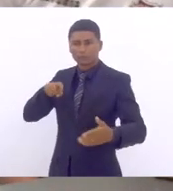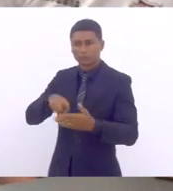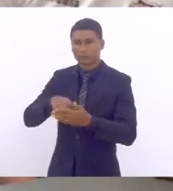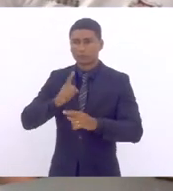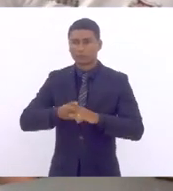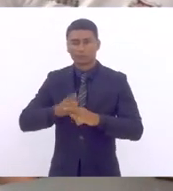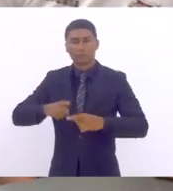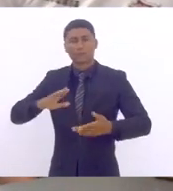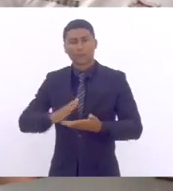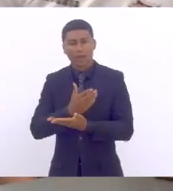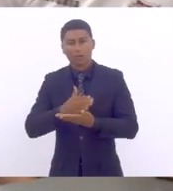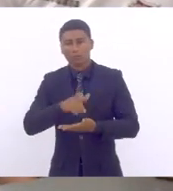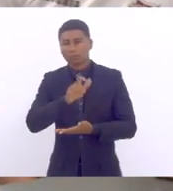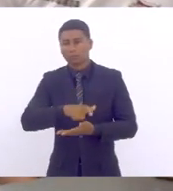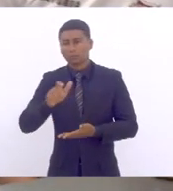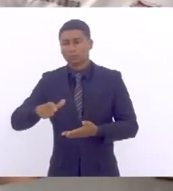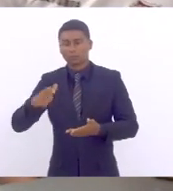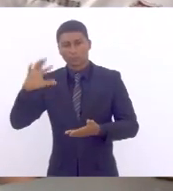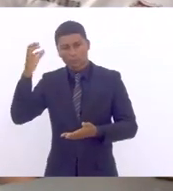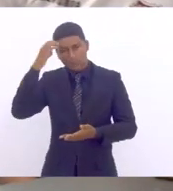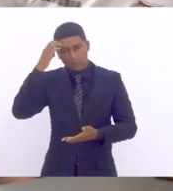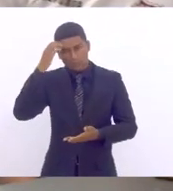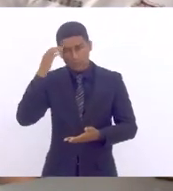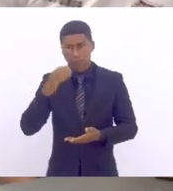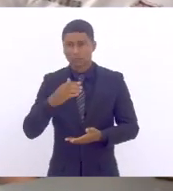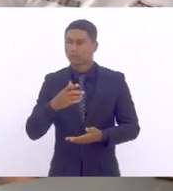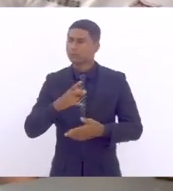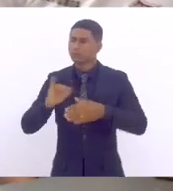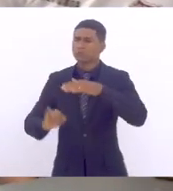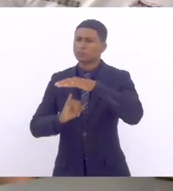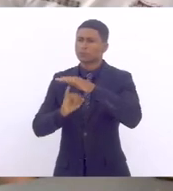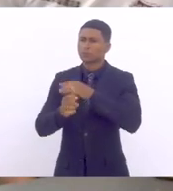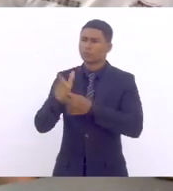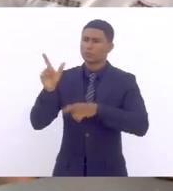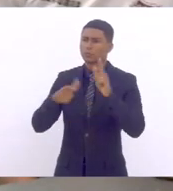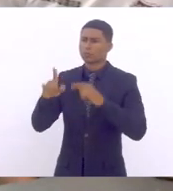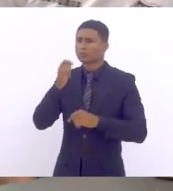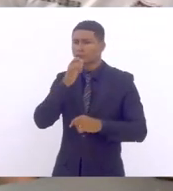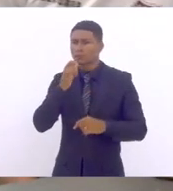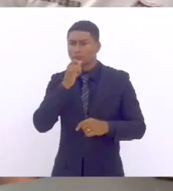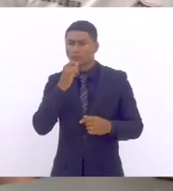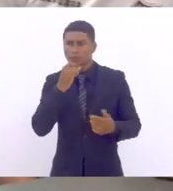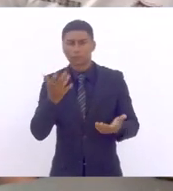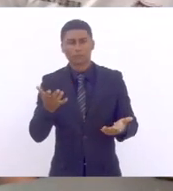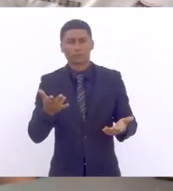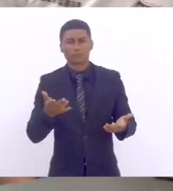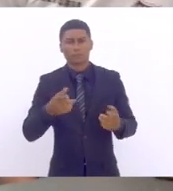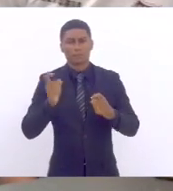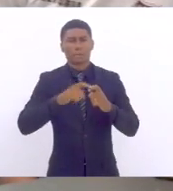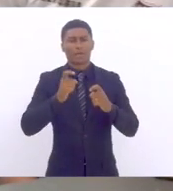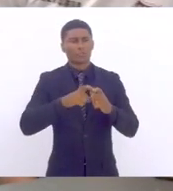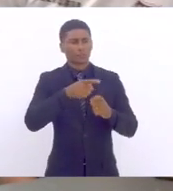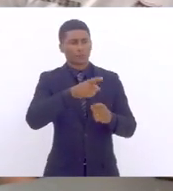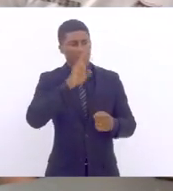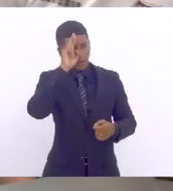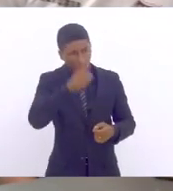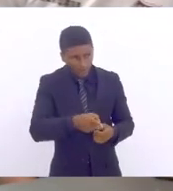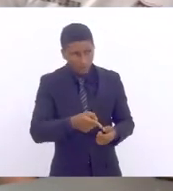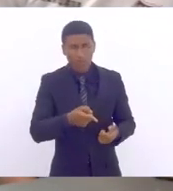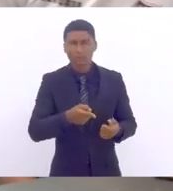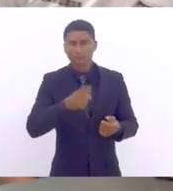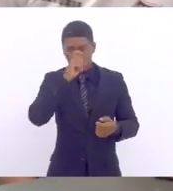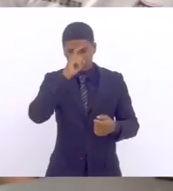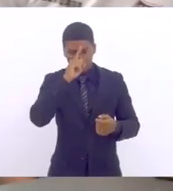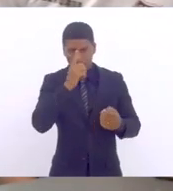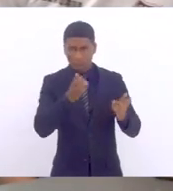alguns, como outras instituições não são. Como um médico falha, o hospital não fecha. Quando um policial